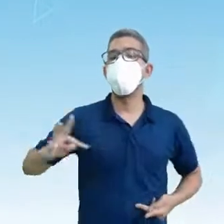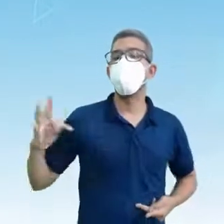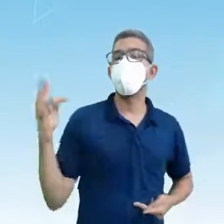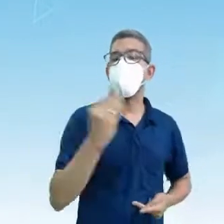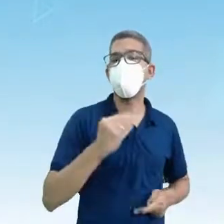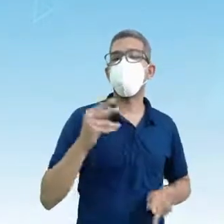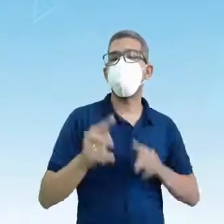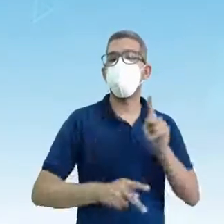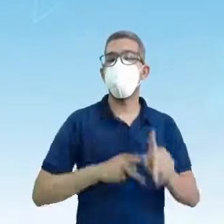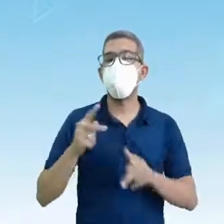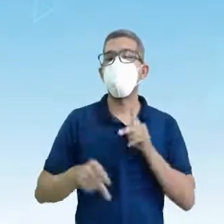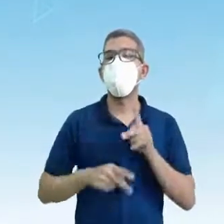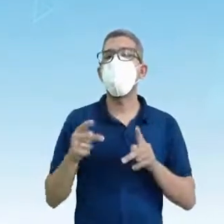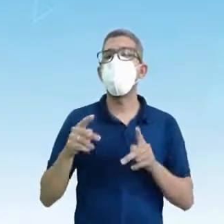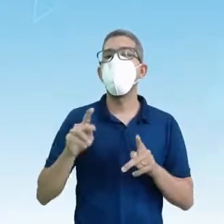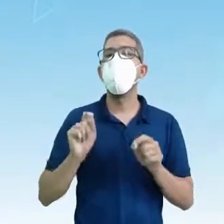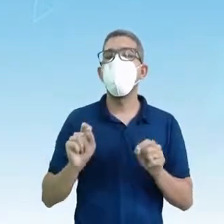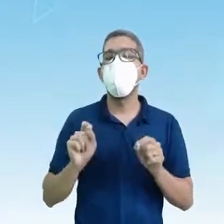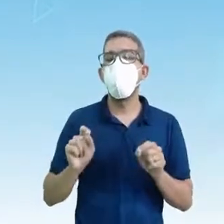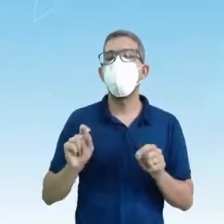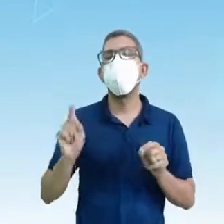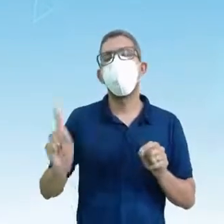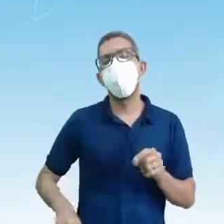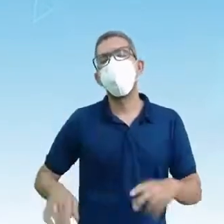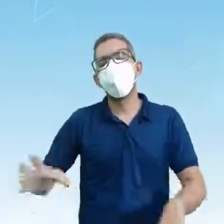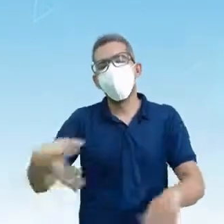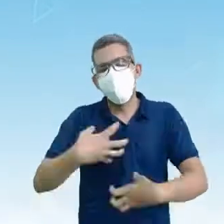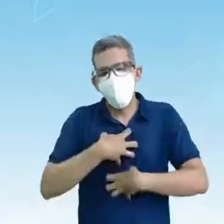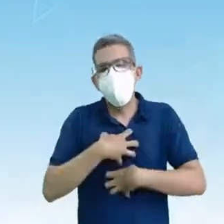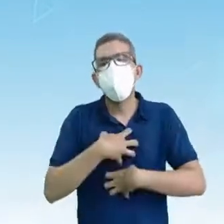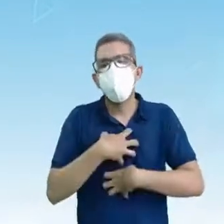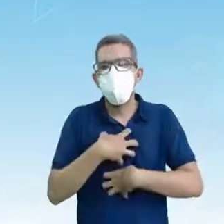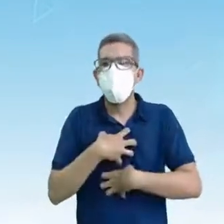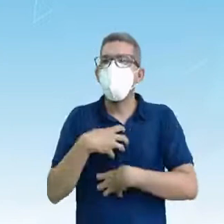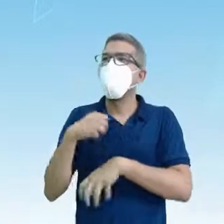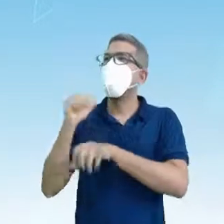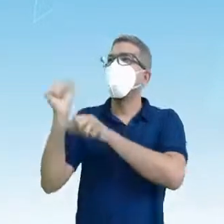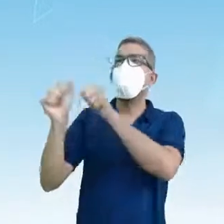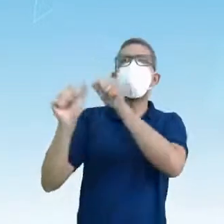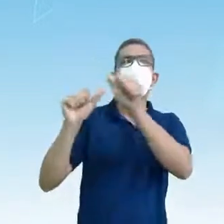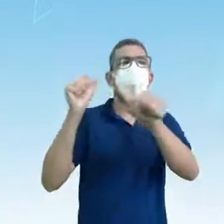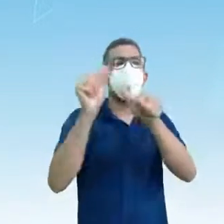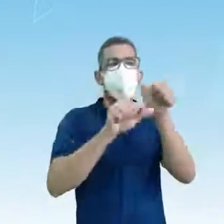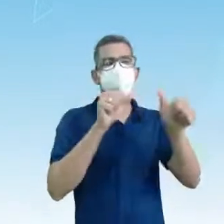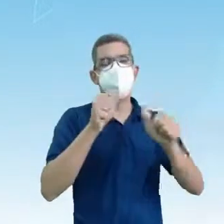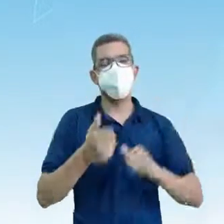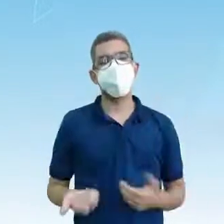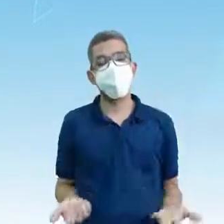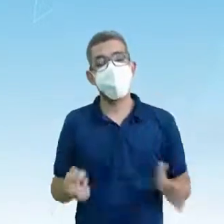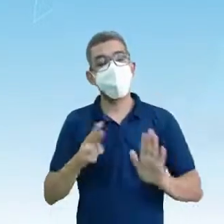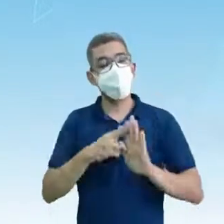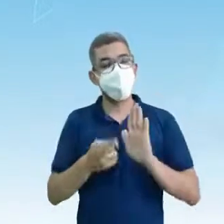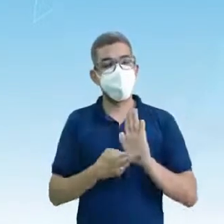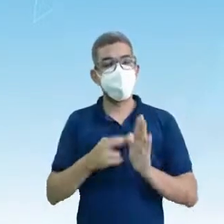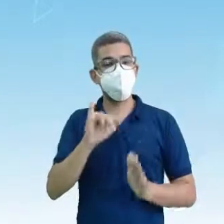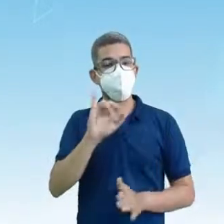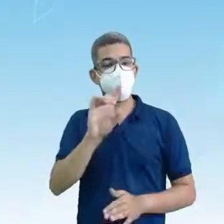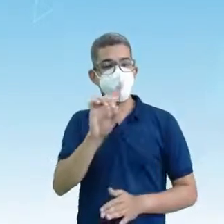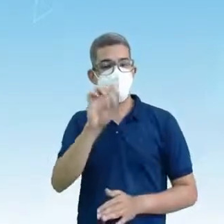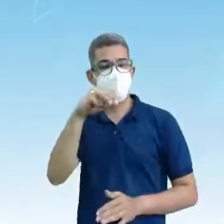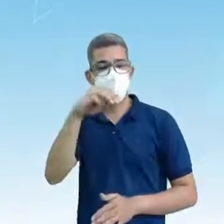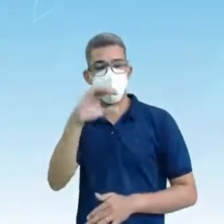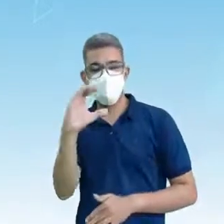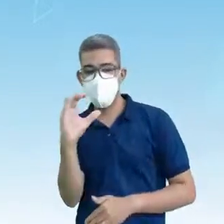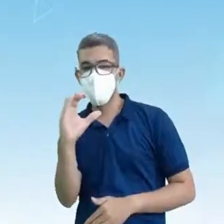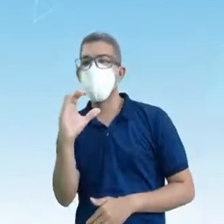se tornam as principais vítimas das alterações climáticas. O relatório do IDMC apresenta